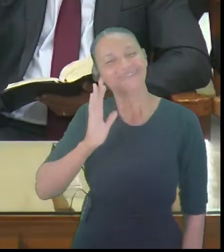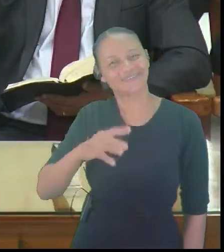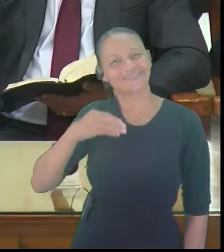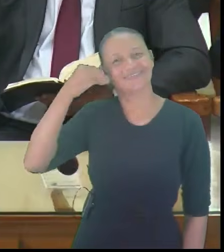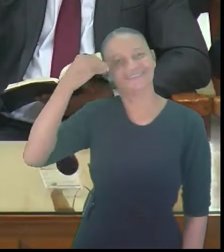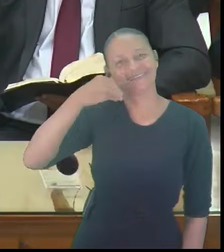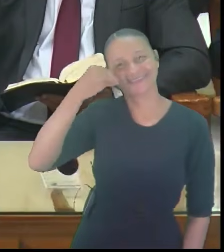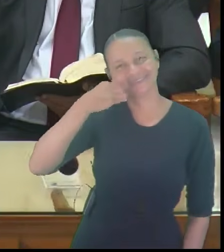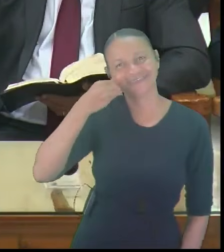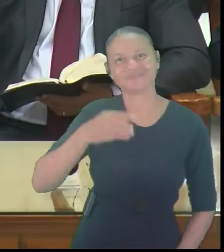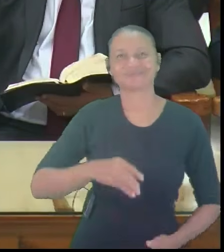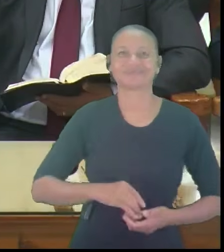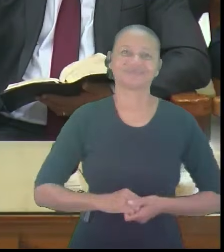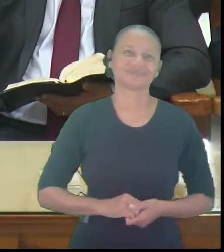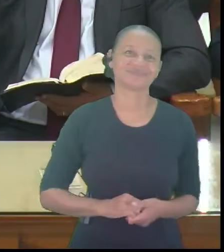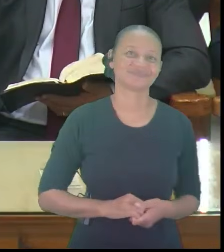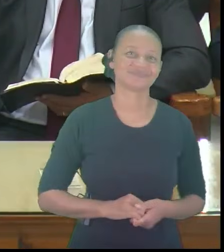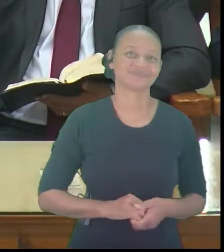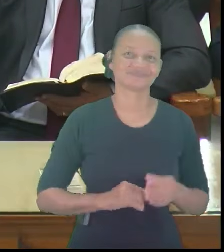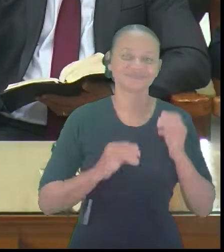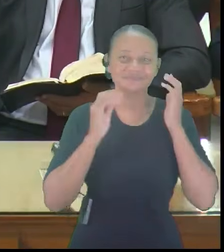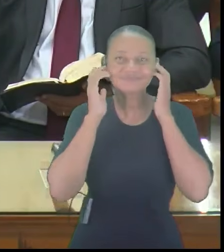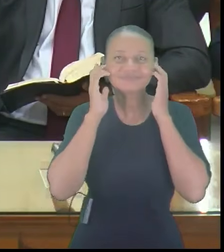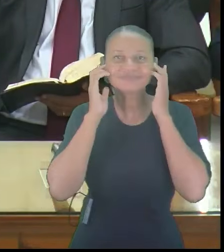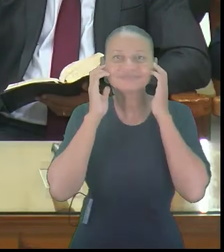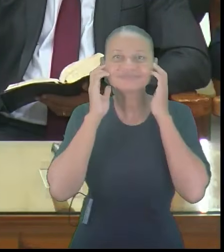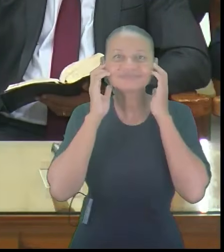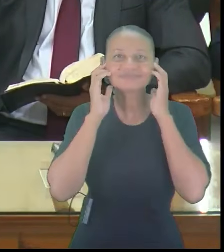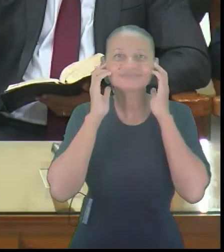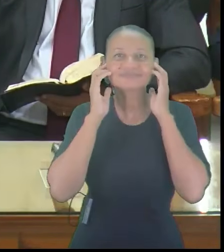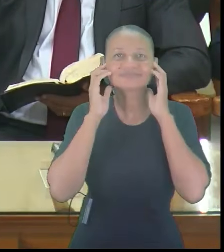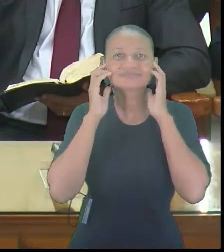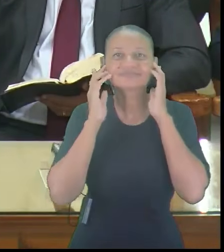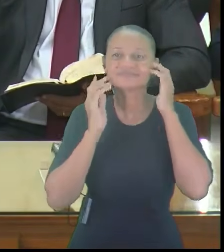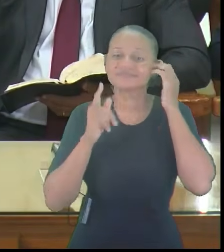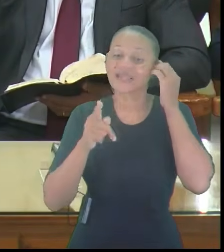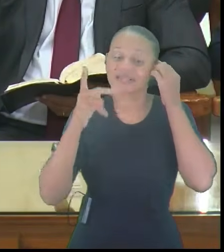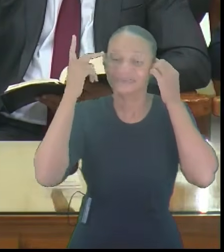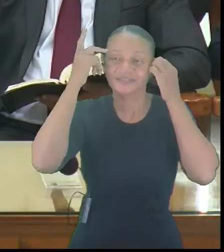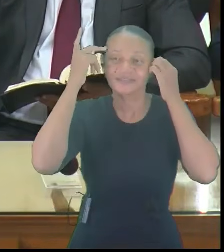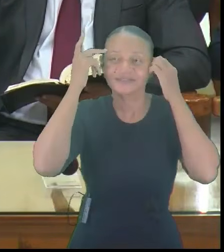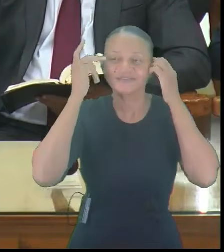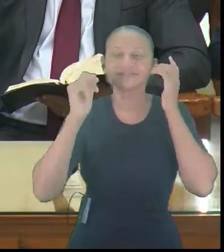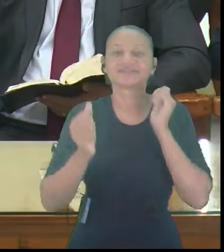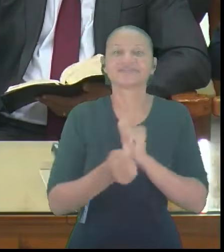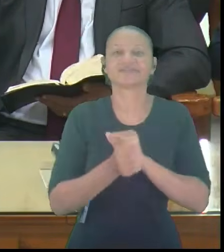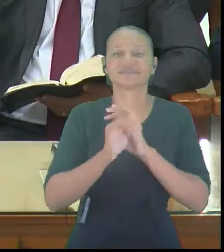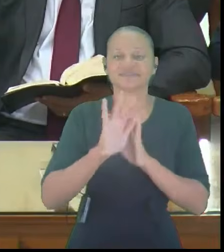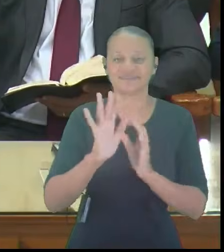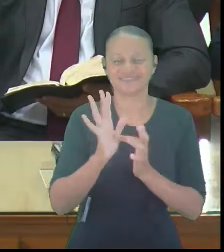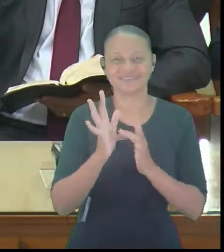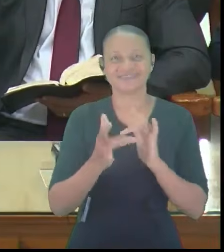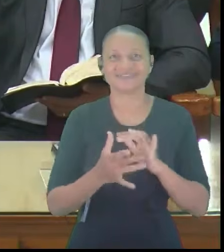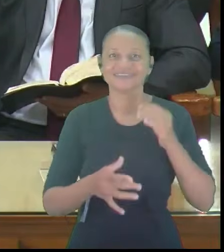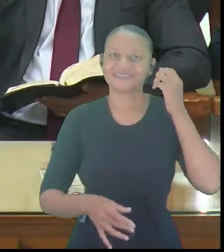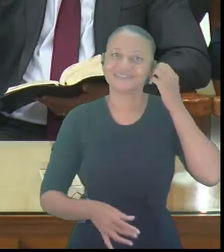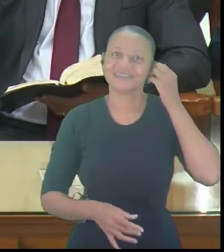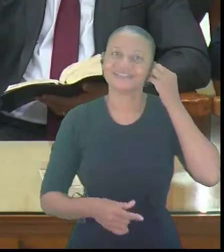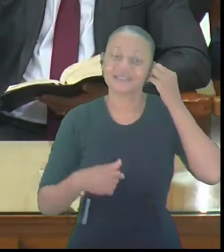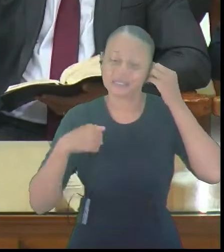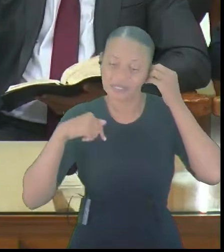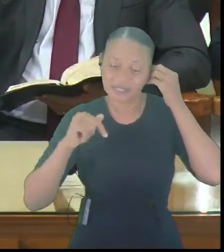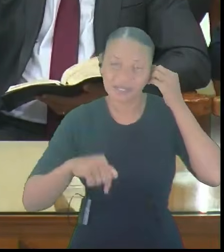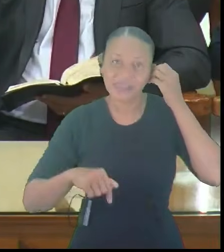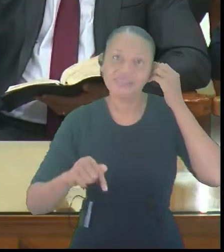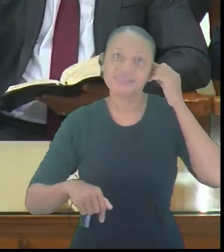Nasceu em Recife. Né? Glória a ele. Não, que ele é lá de São Paulo, glória a Jesus. Mas a gente aqui